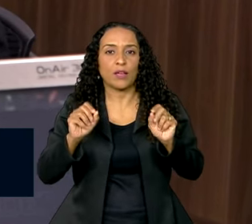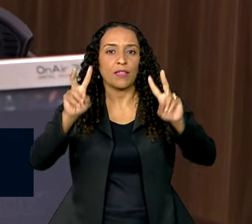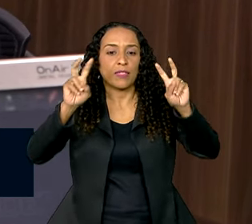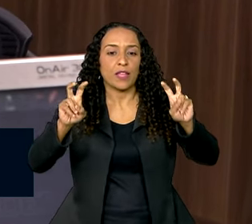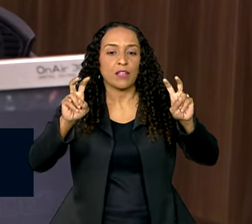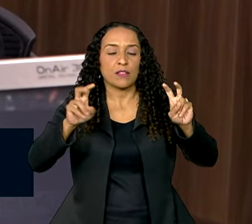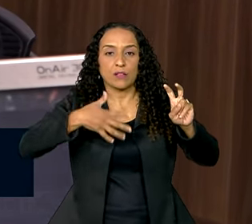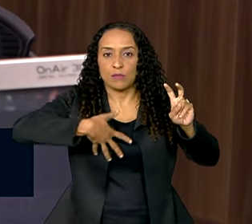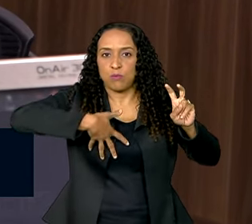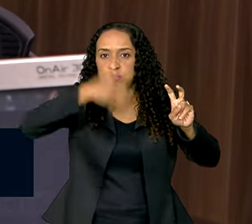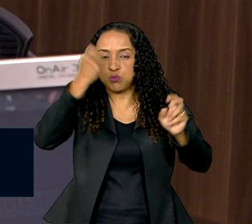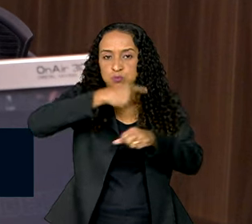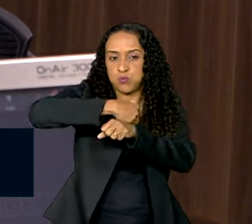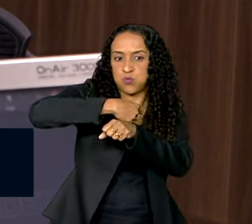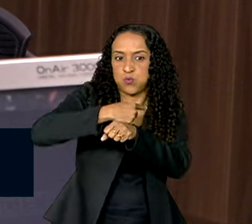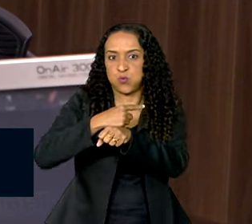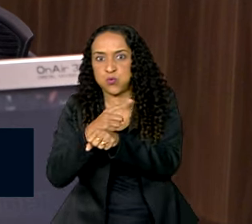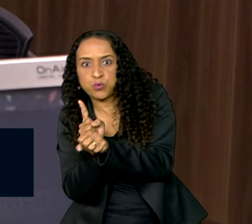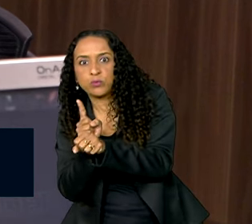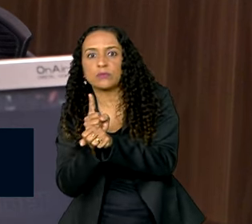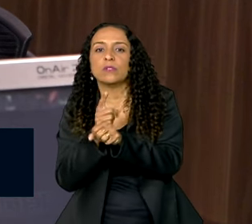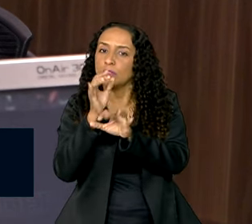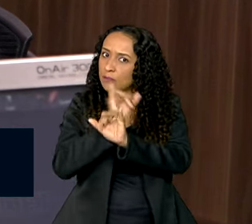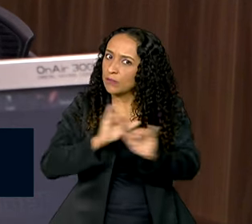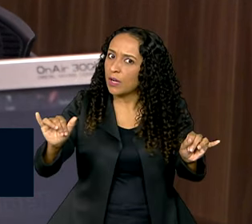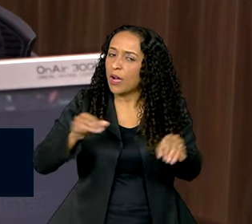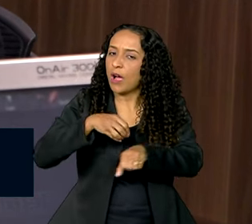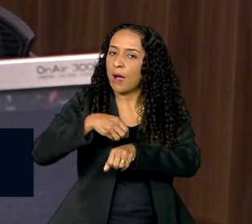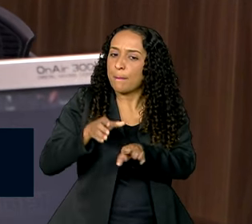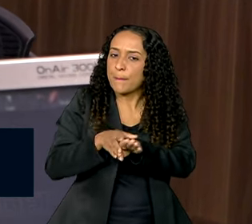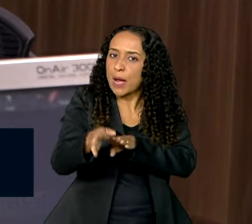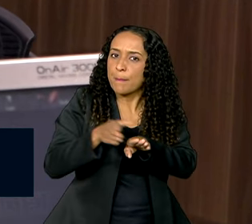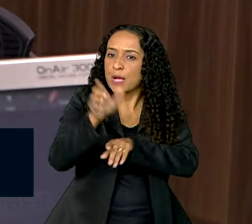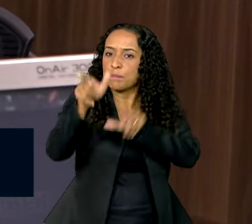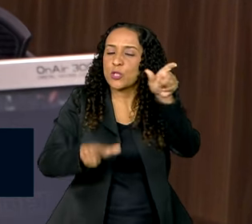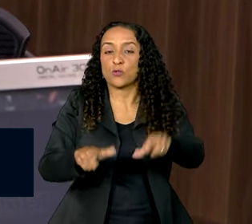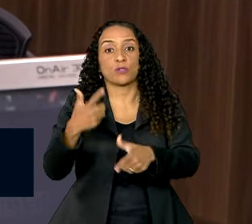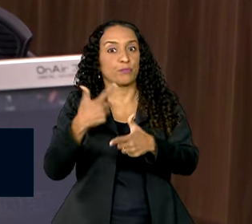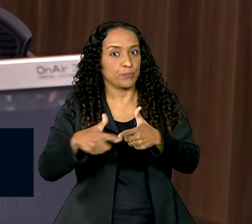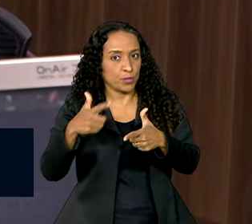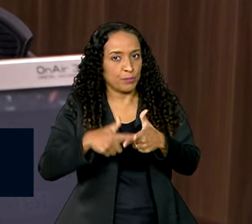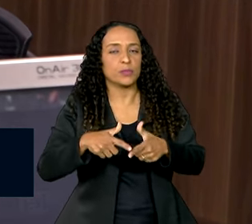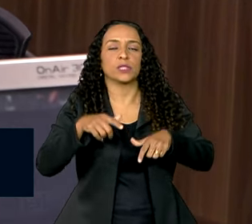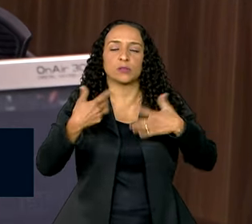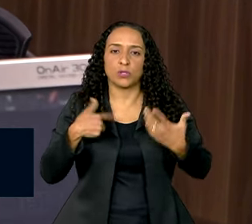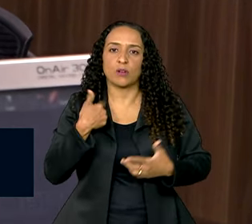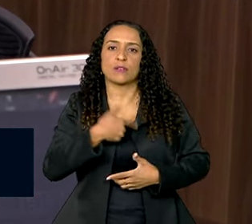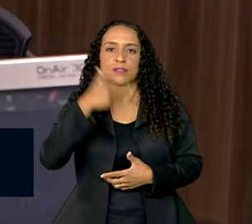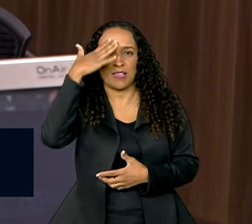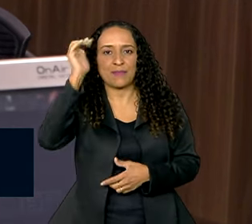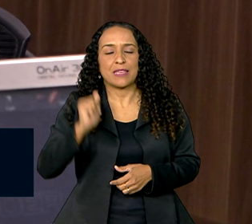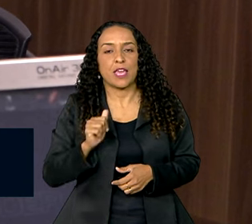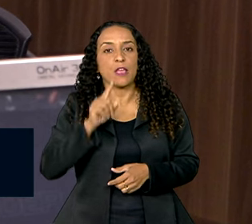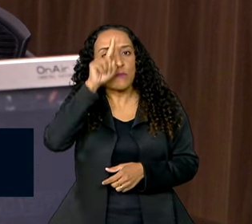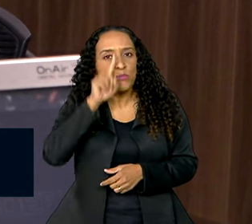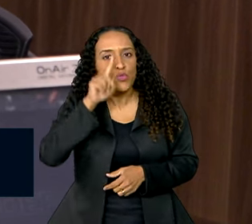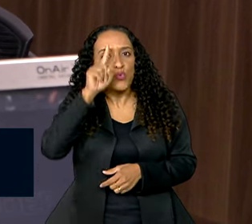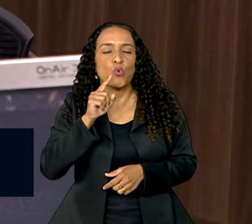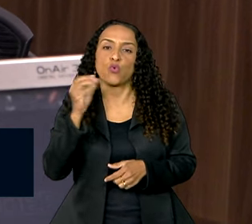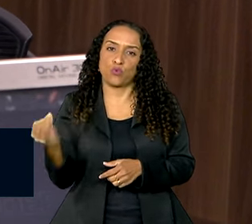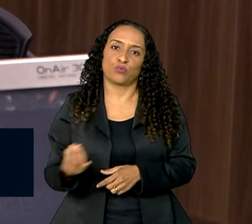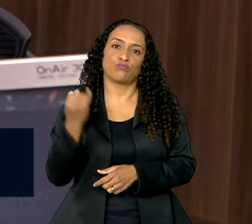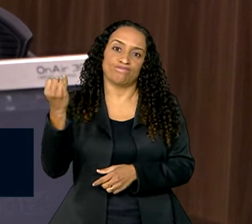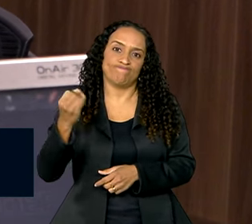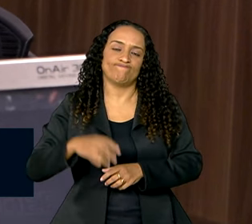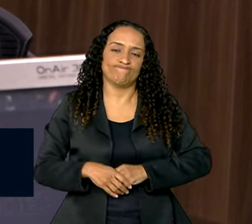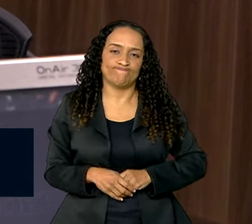da velocidade, né? Vamos chamar a atenção das pessoas para esse problema, né, que a gente sabe que é um fator de risco muito